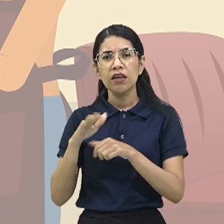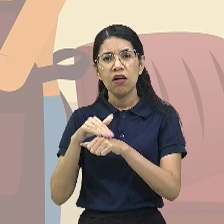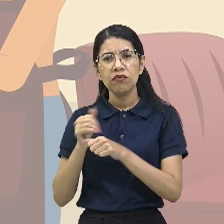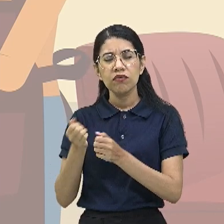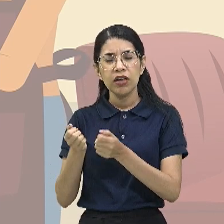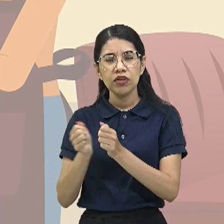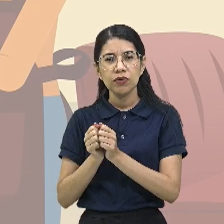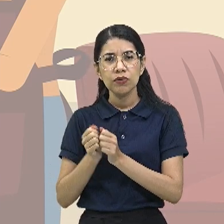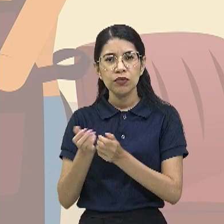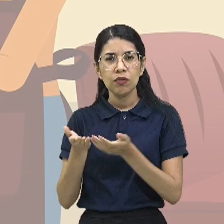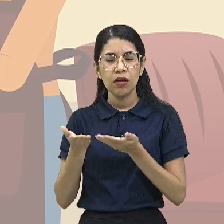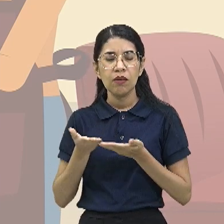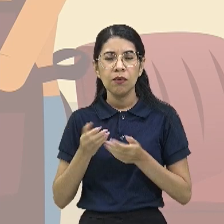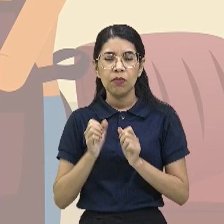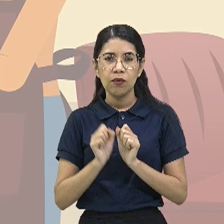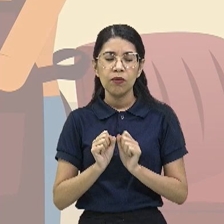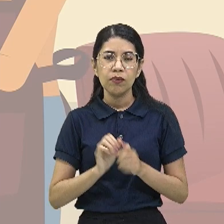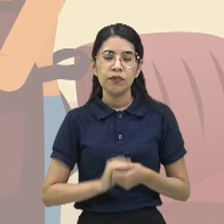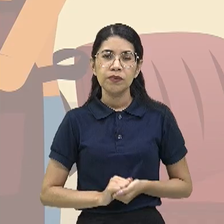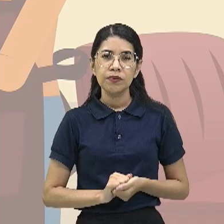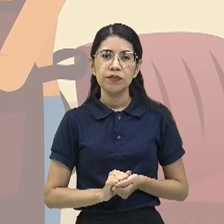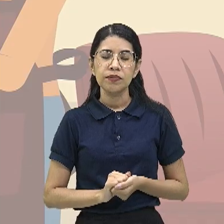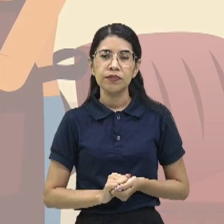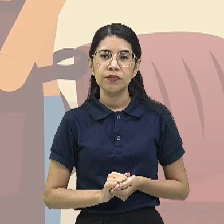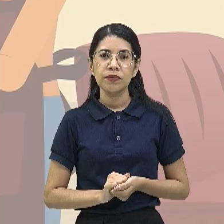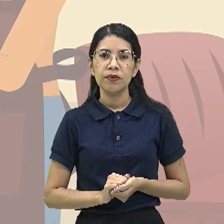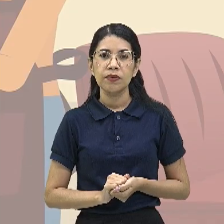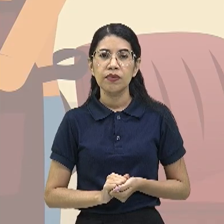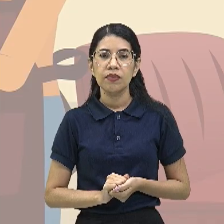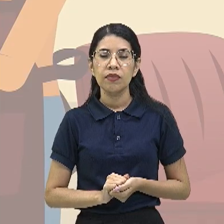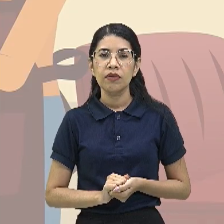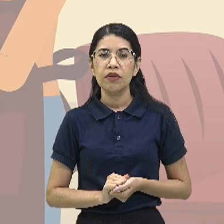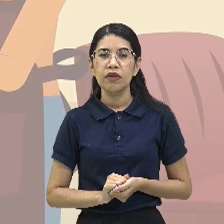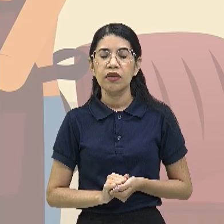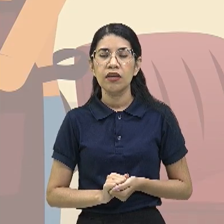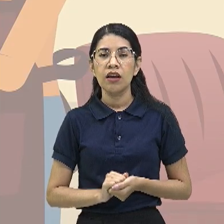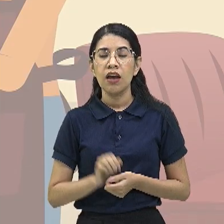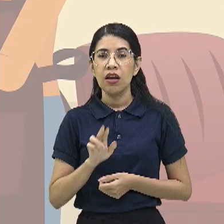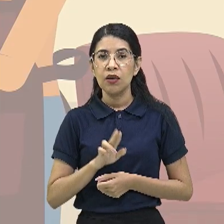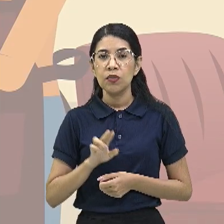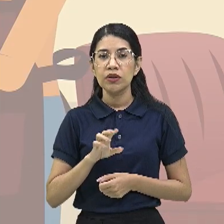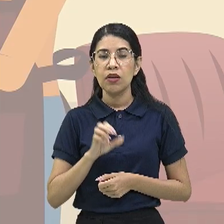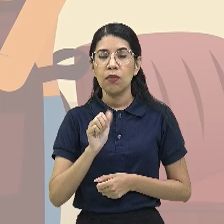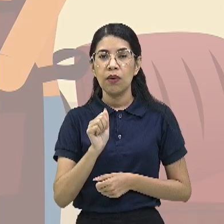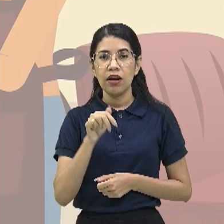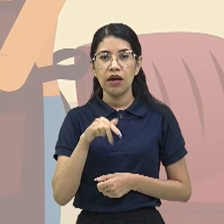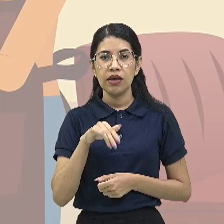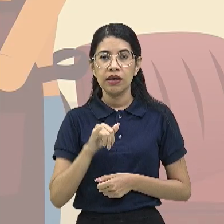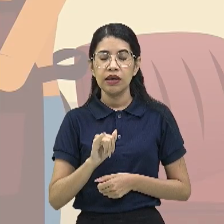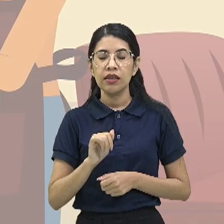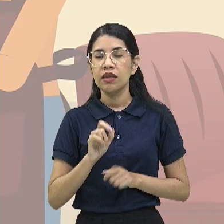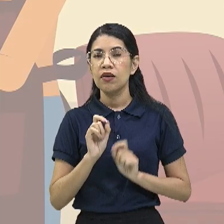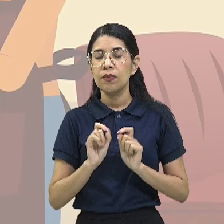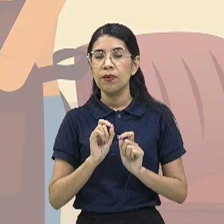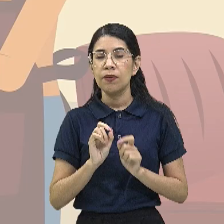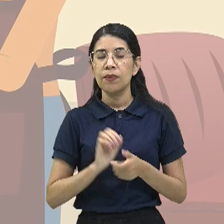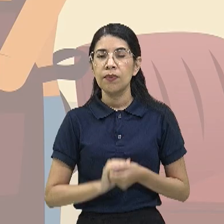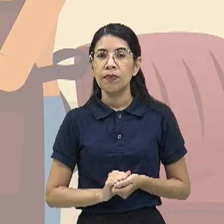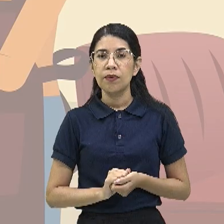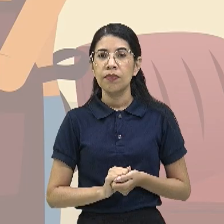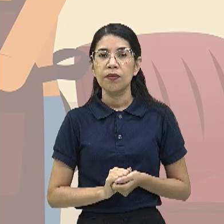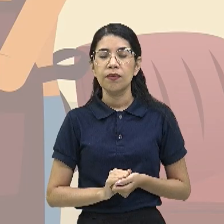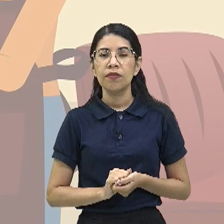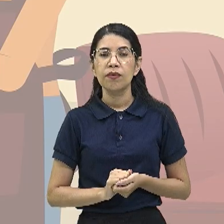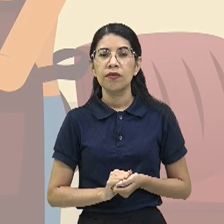Ficou bem melhor, né? Aqui, no lugar de usar o want, você vai usar can I have